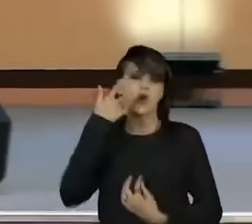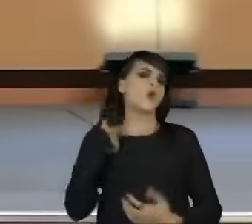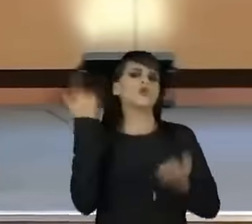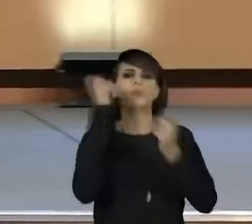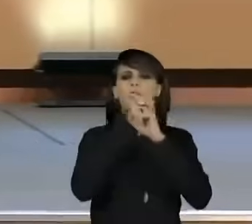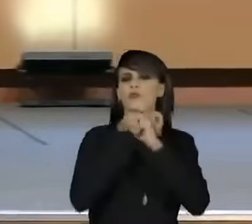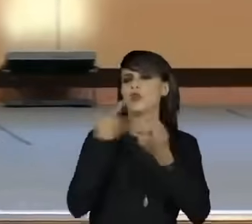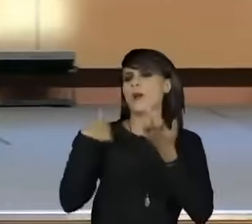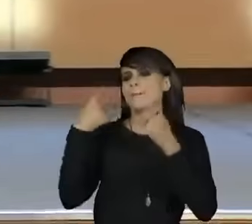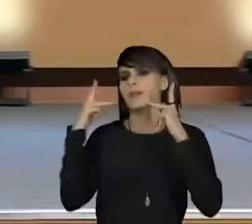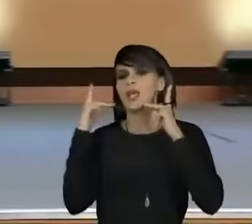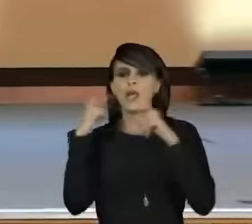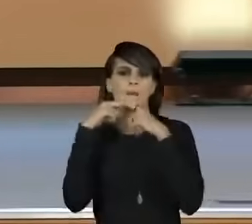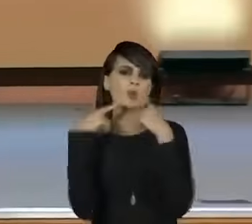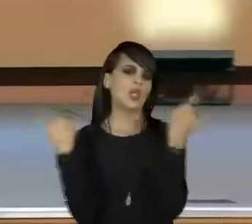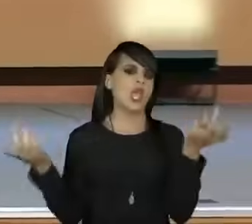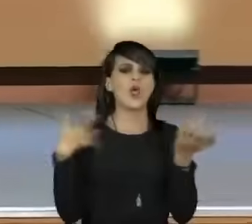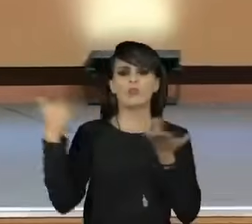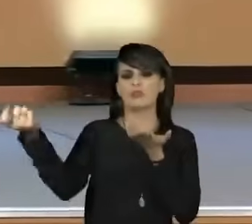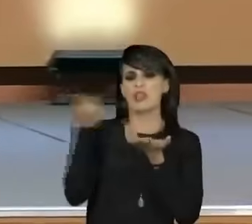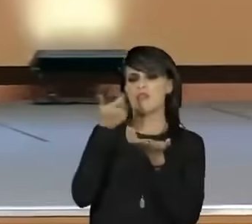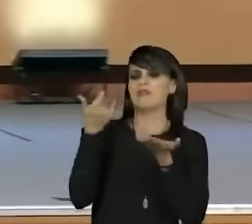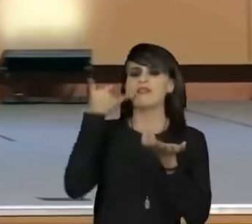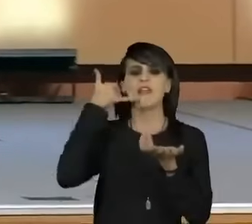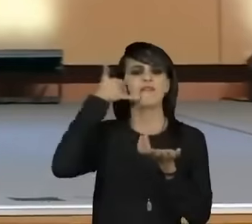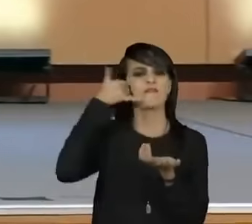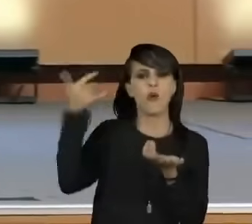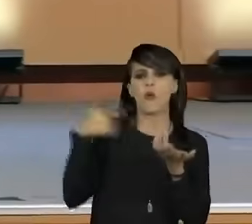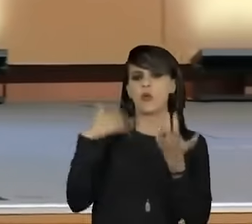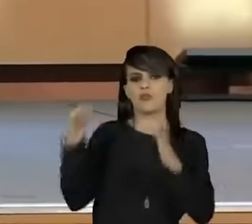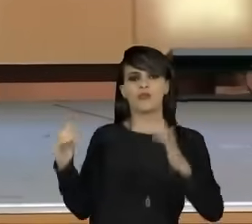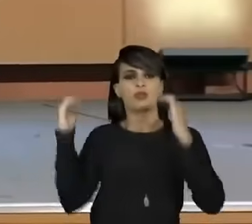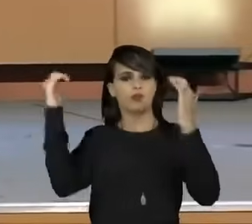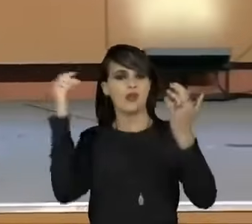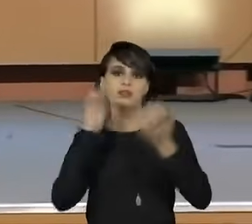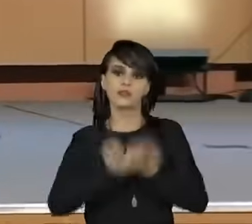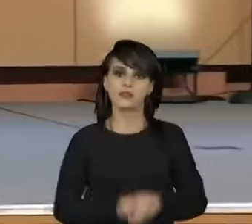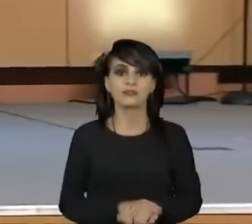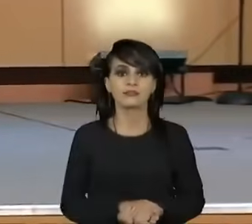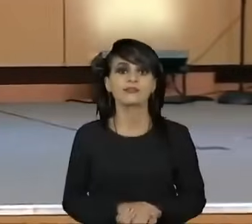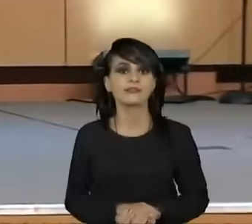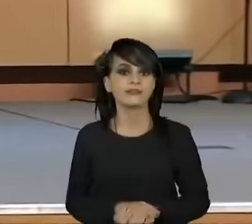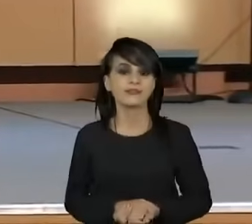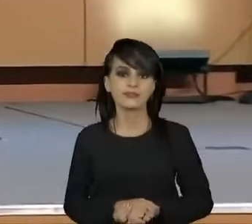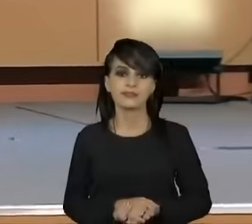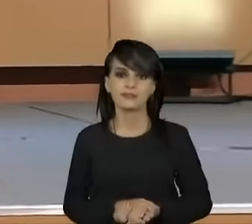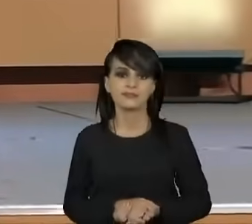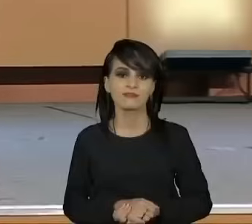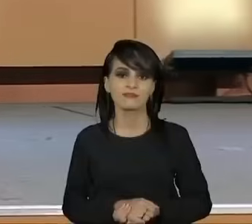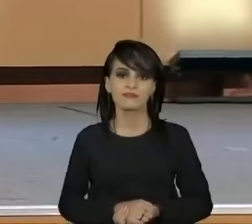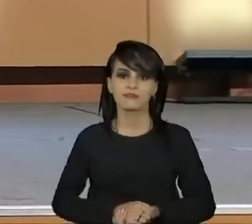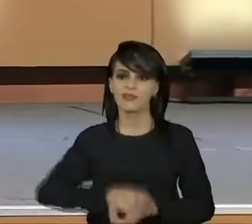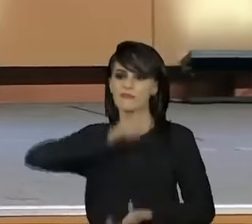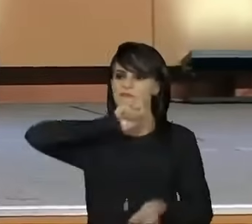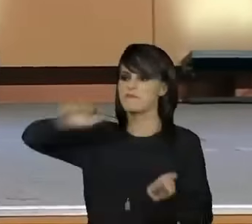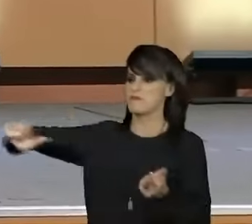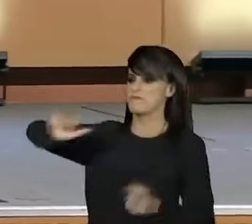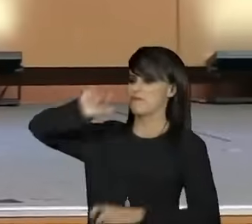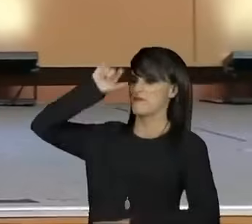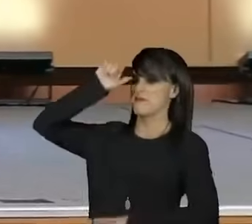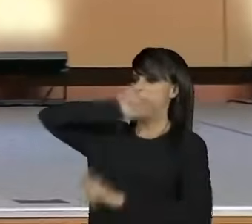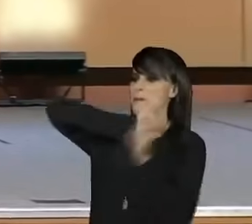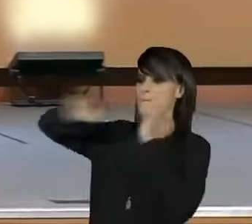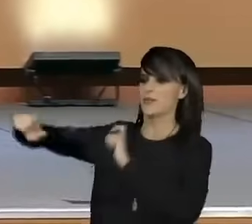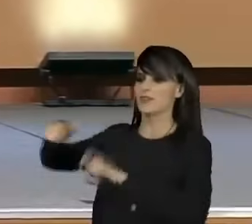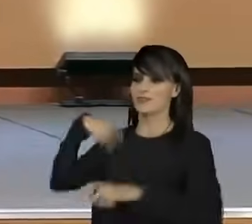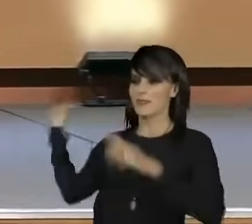com dificuldade de pregar Porque recebi um telefonema ali de uma autoridade dois pancada